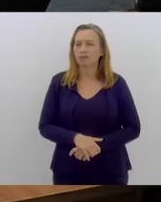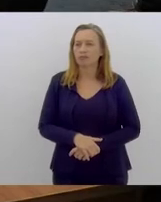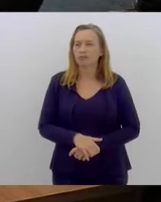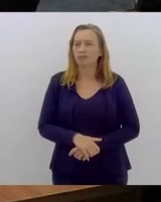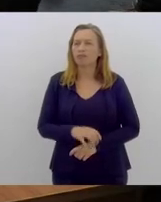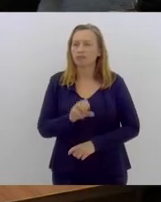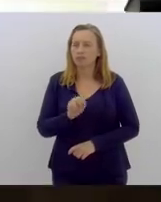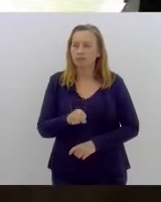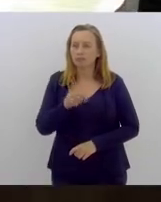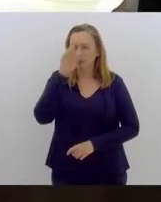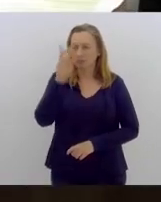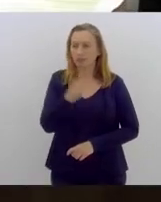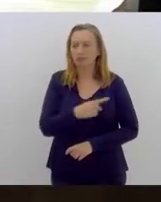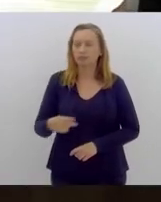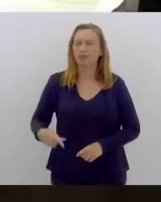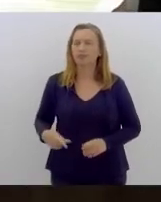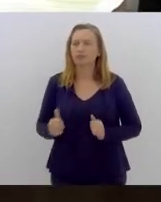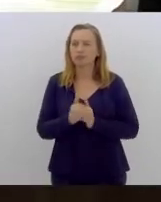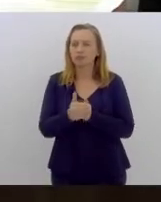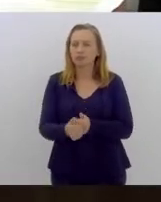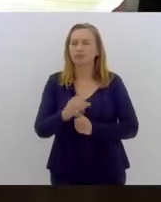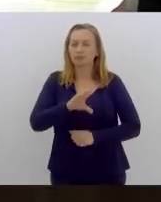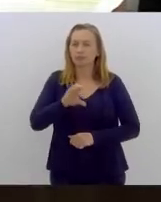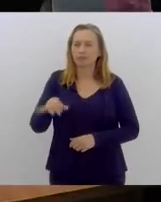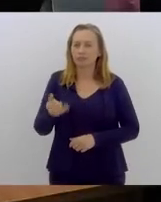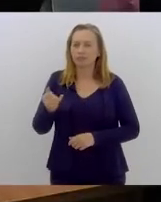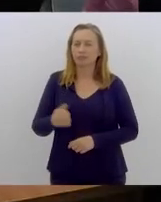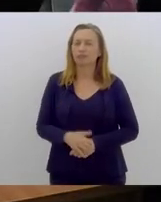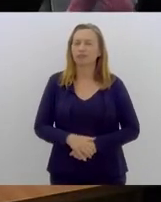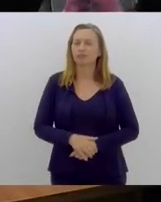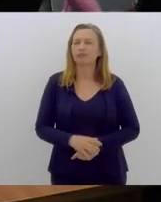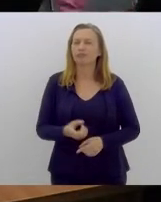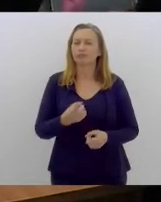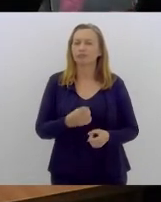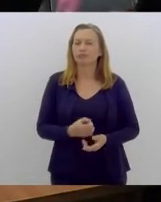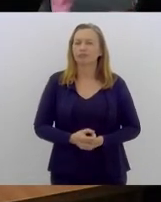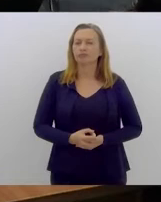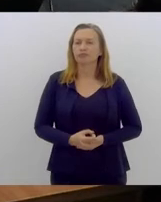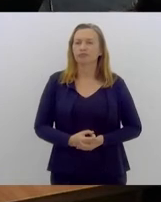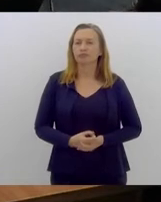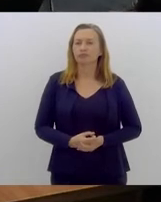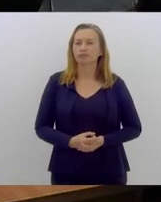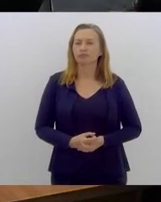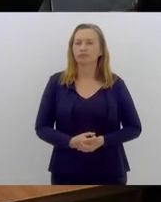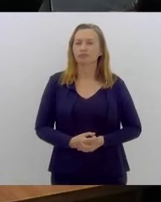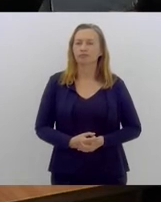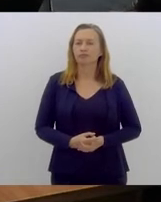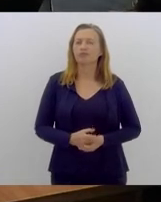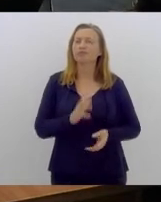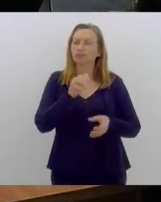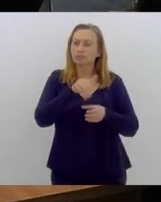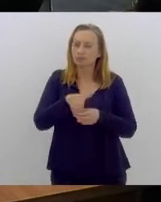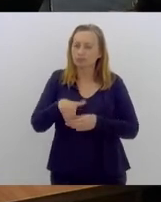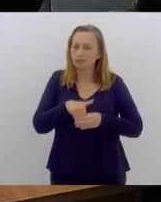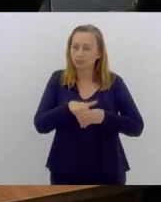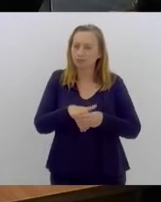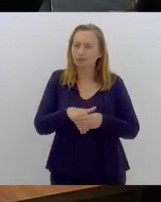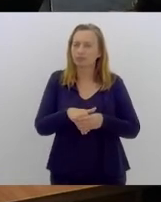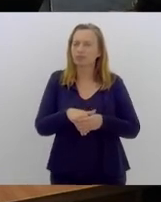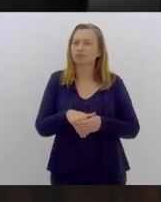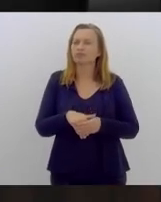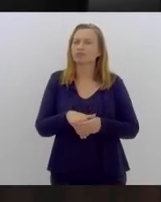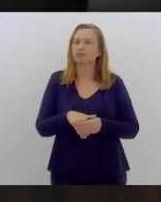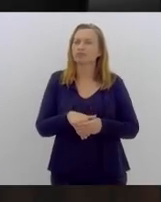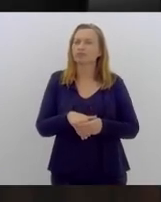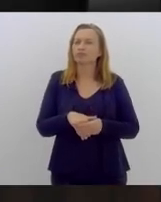Parecer favorável, senhor presidente, acompanhando a CCJ. Os pareceres emitidos em votação.